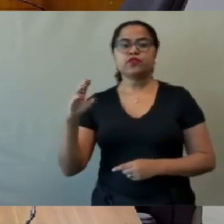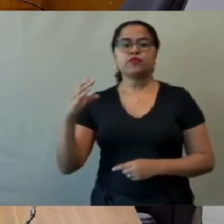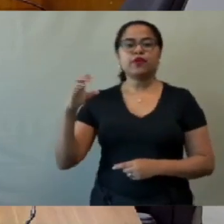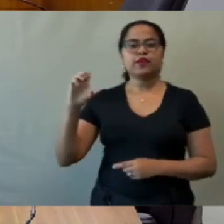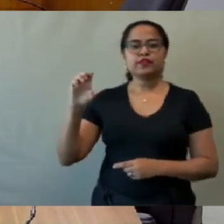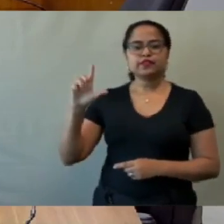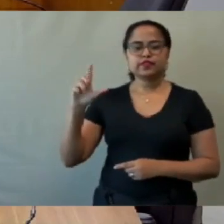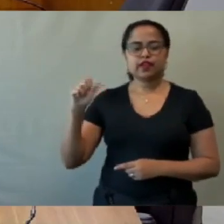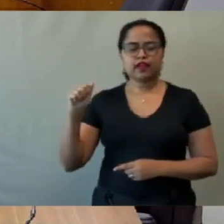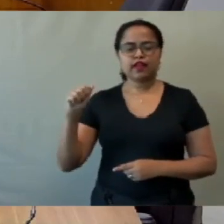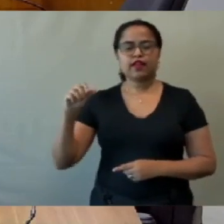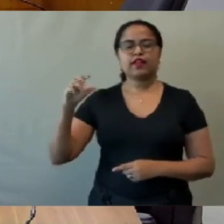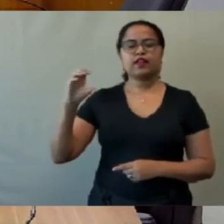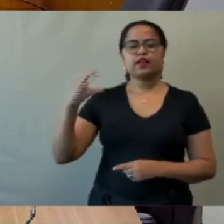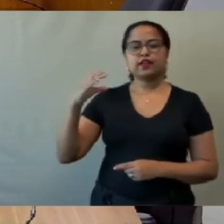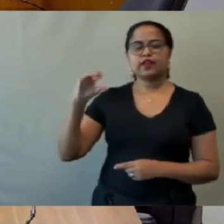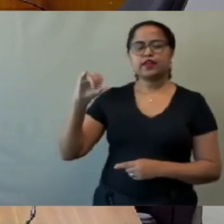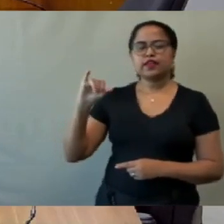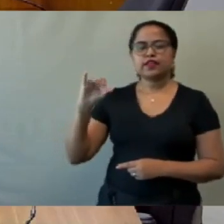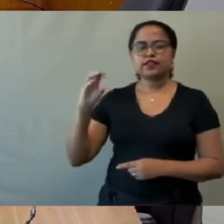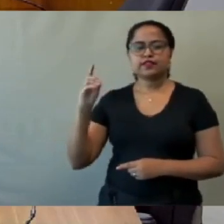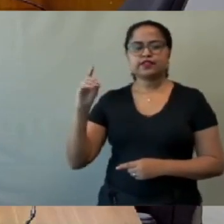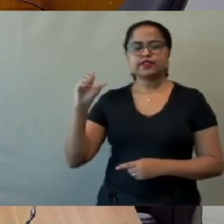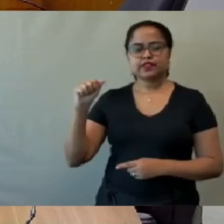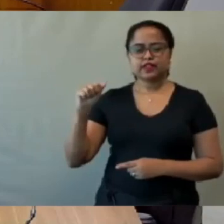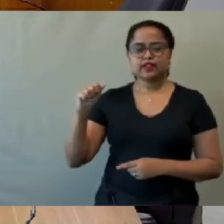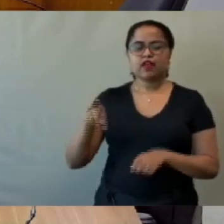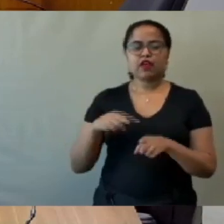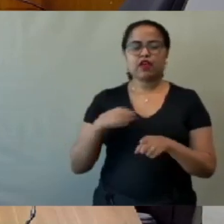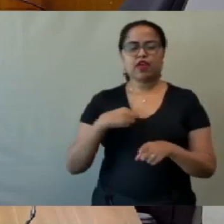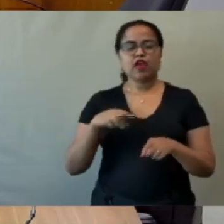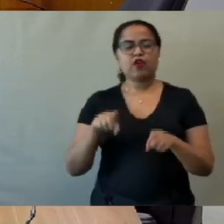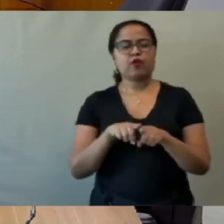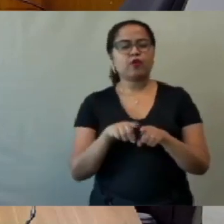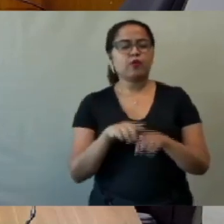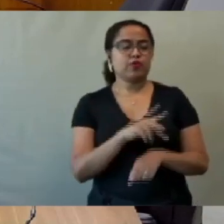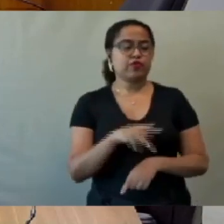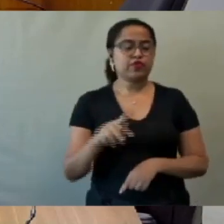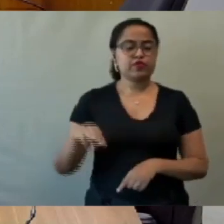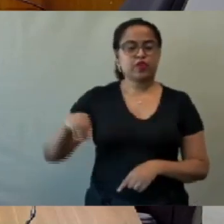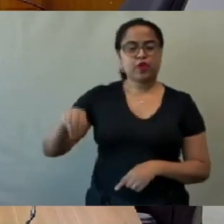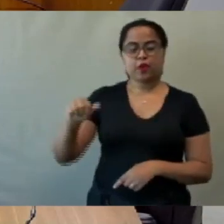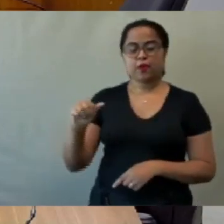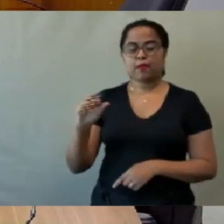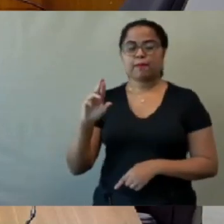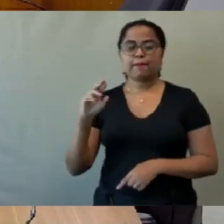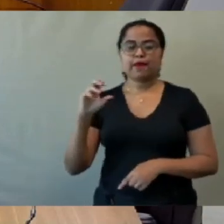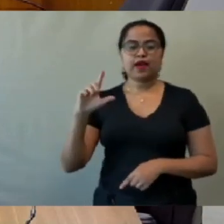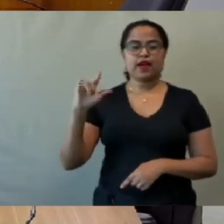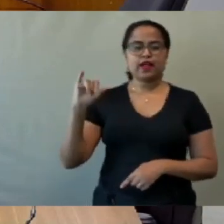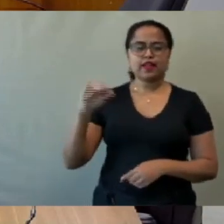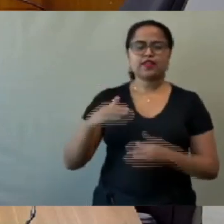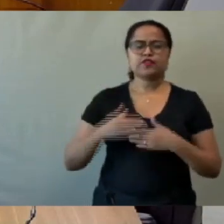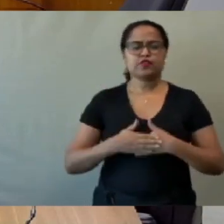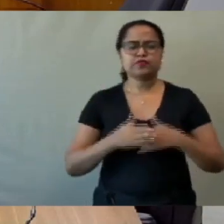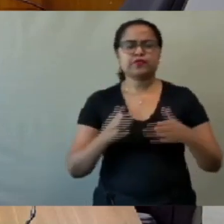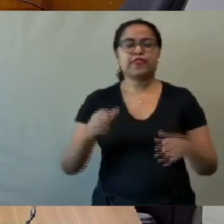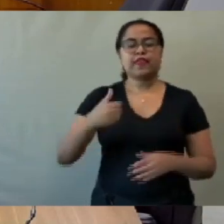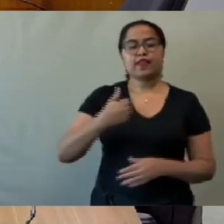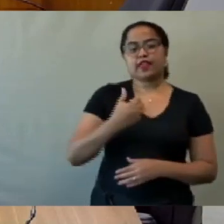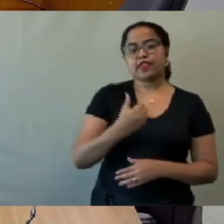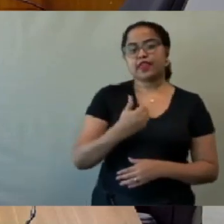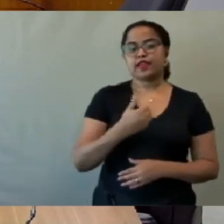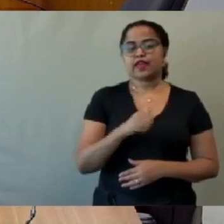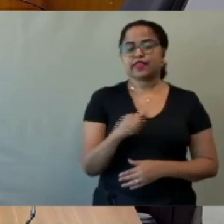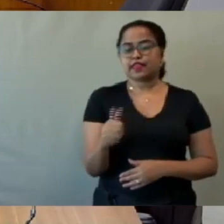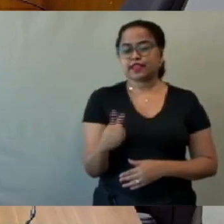Cida Falabella e eu, vereadora professora Marli, eu declaro aberta a 11ª reunião ordinária da